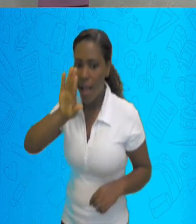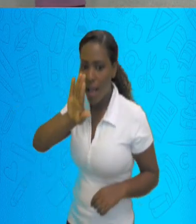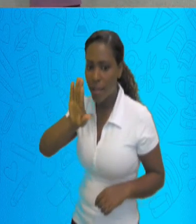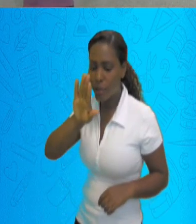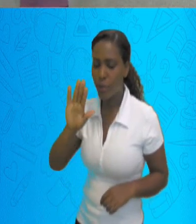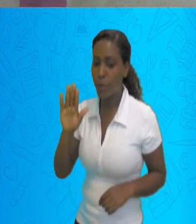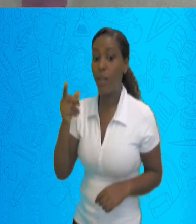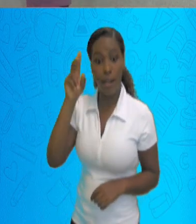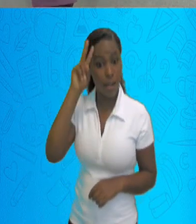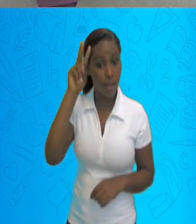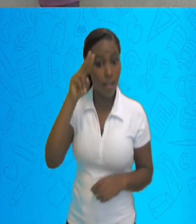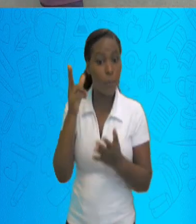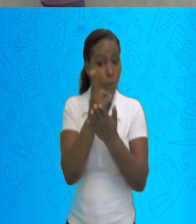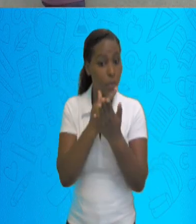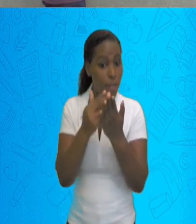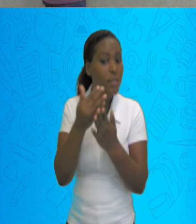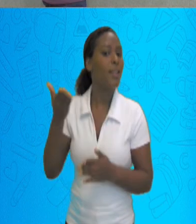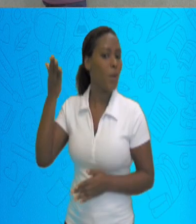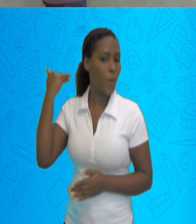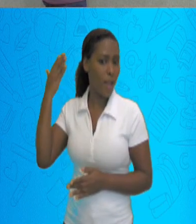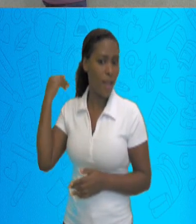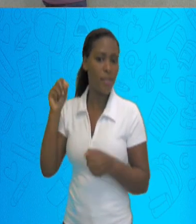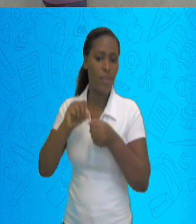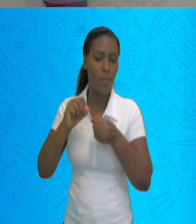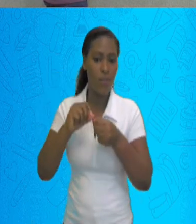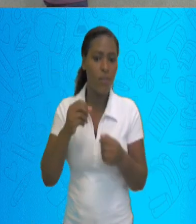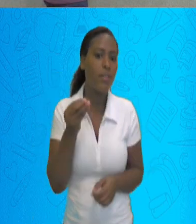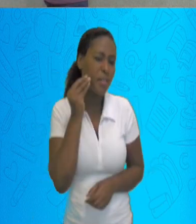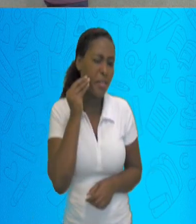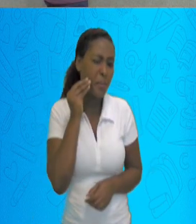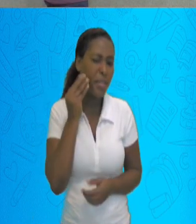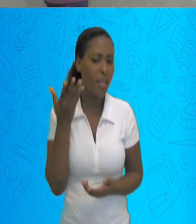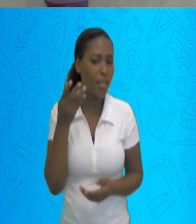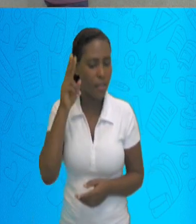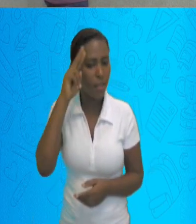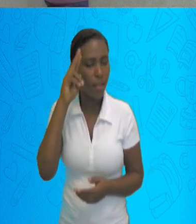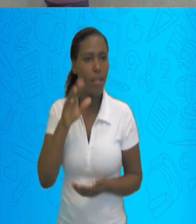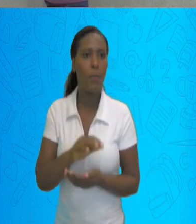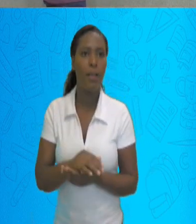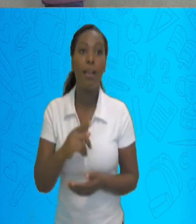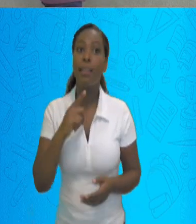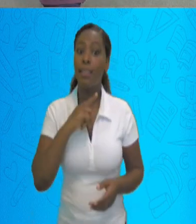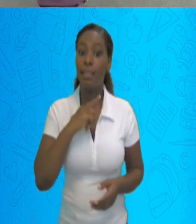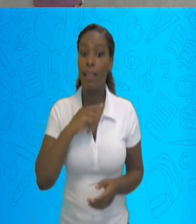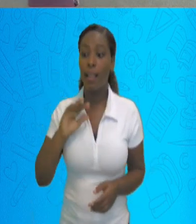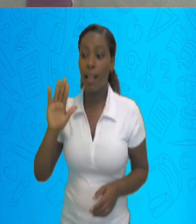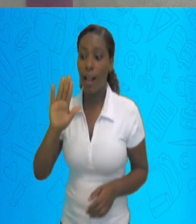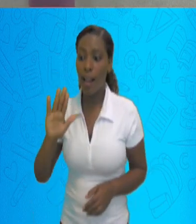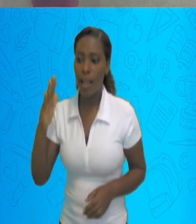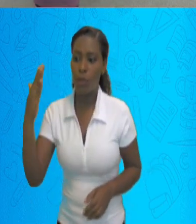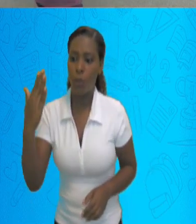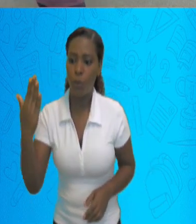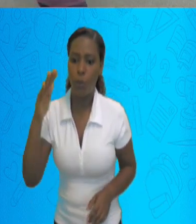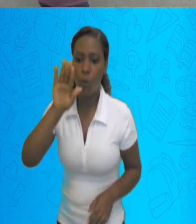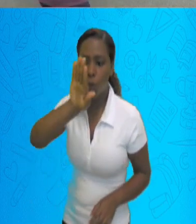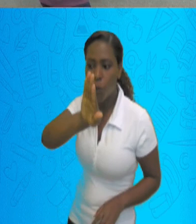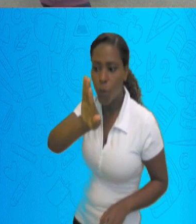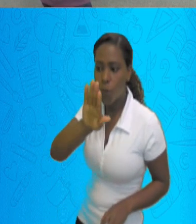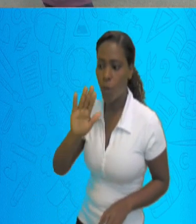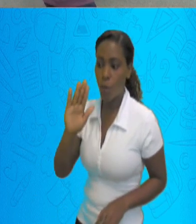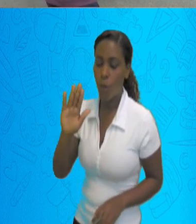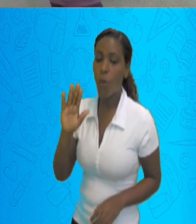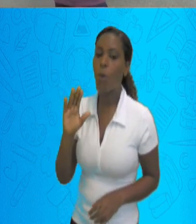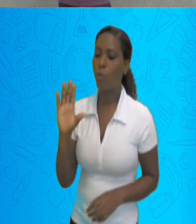na experiência. Então, temos 1, 2, 3, 4 lados, ou seja, esse